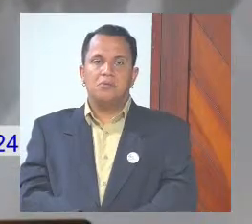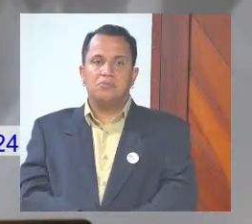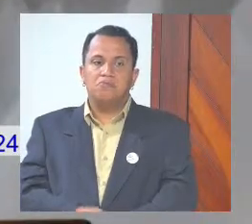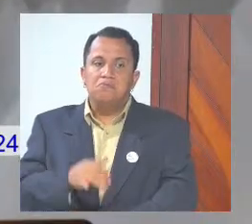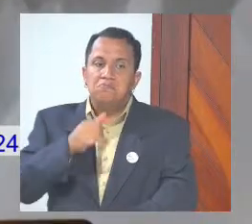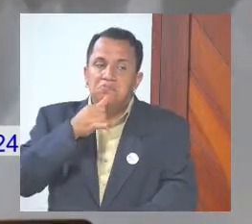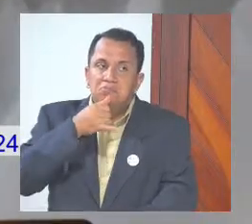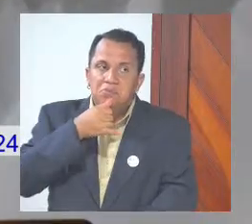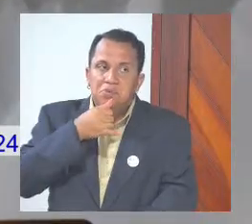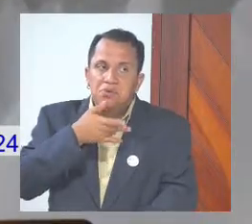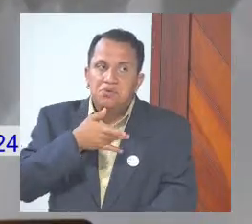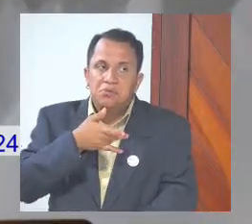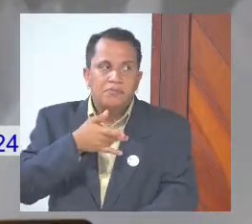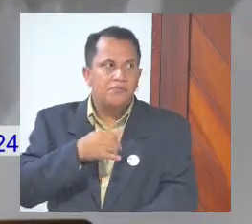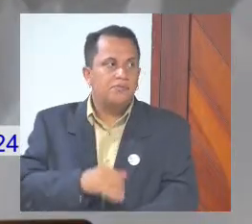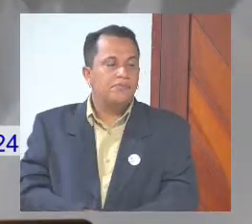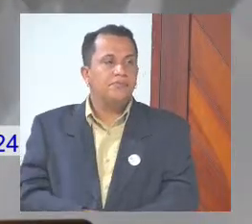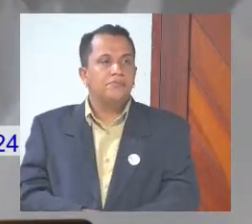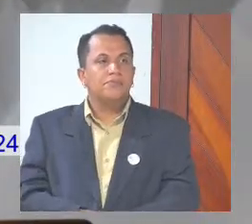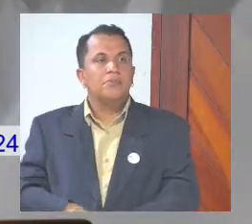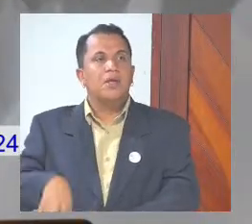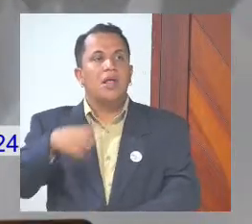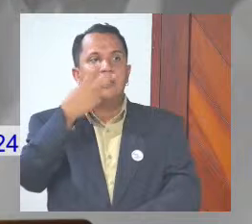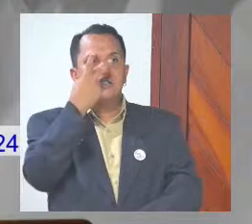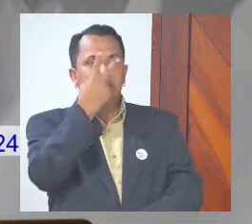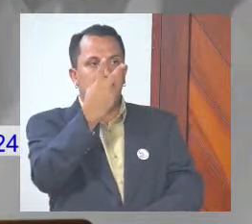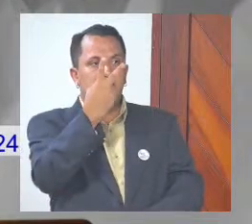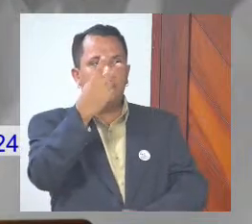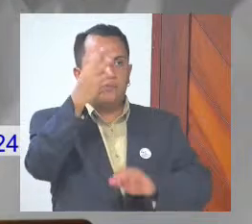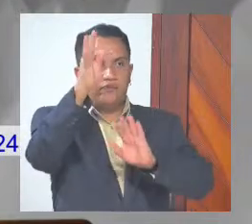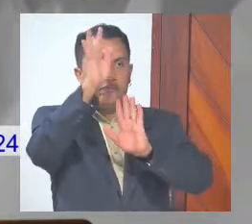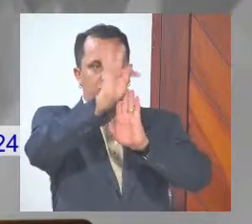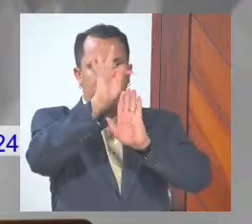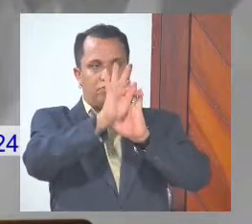Lamentavelmente. Segundo texto.